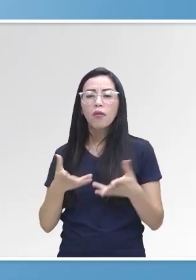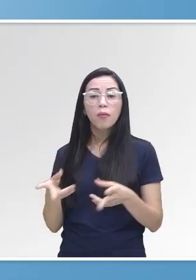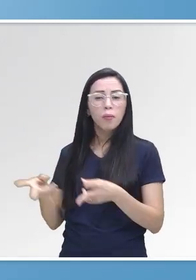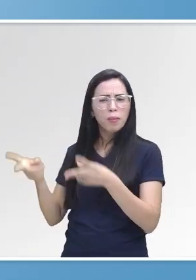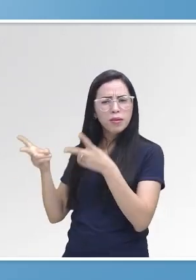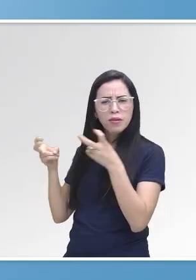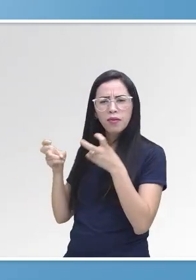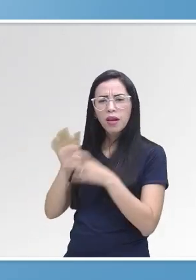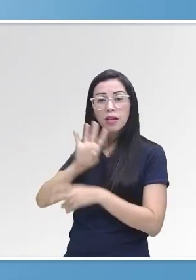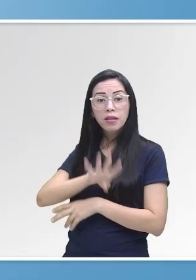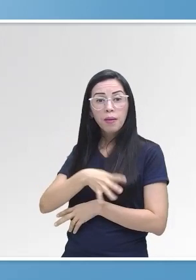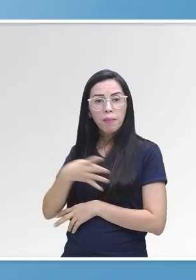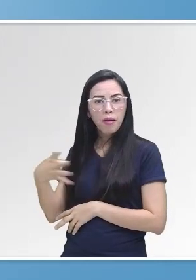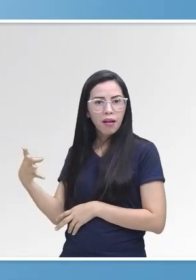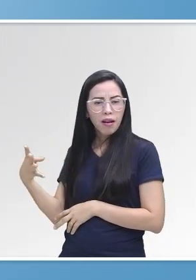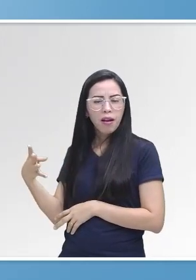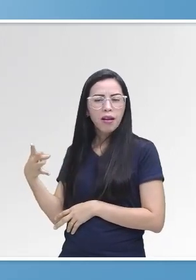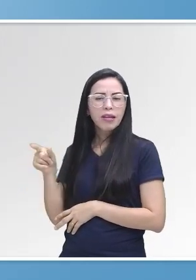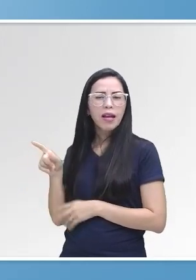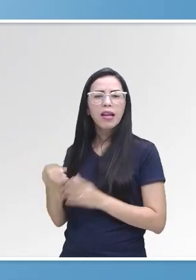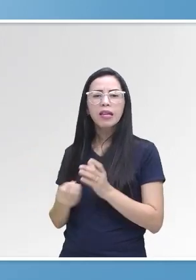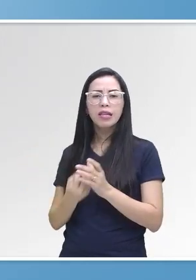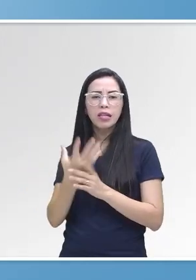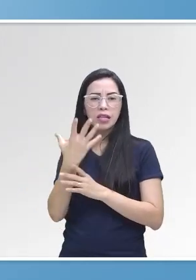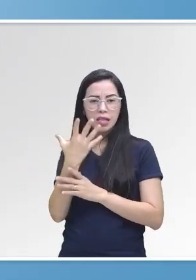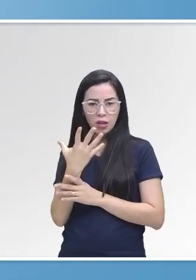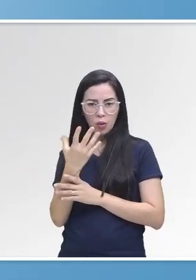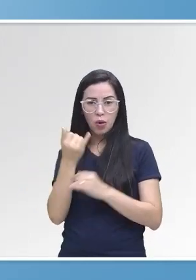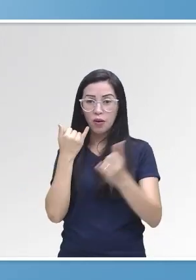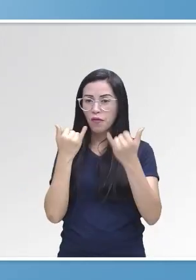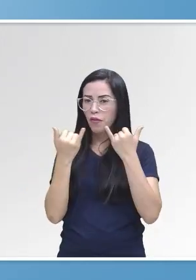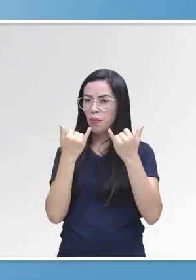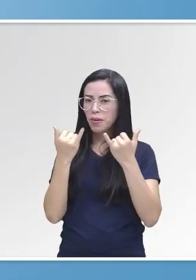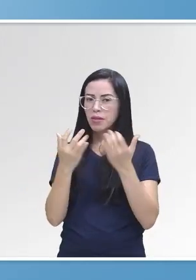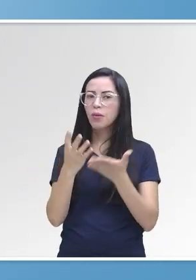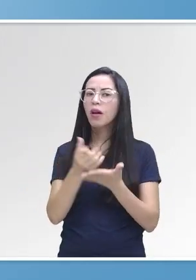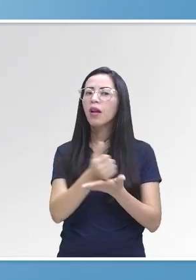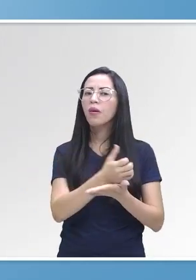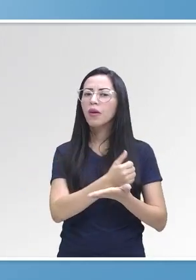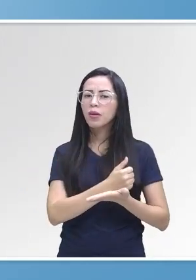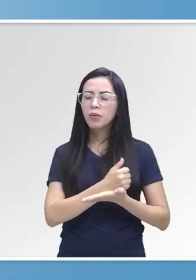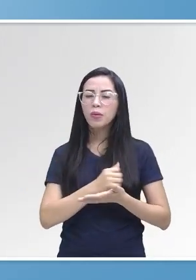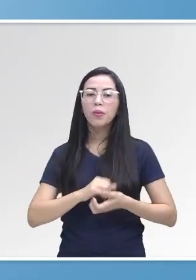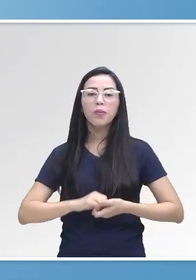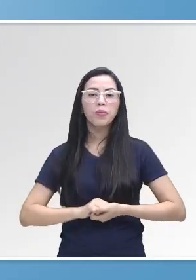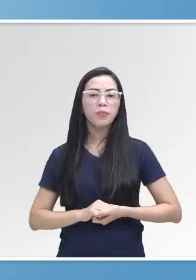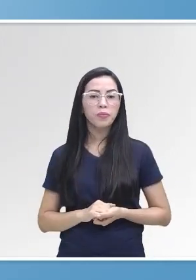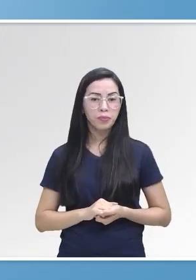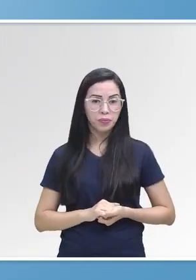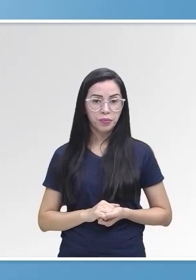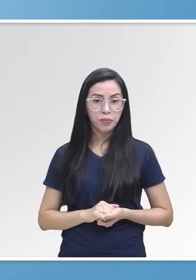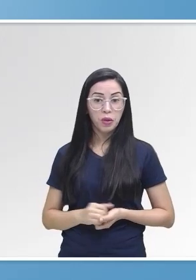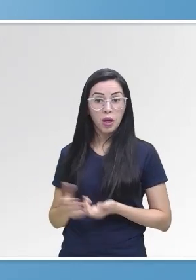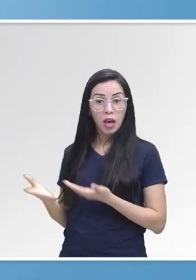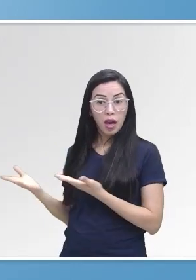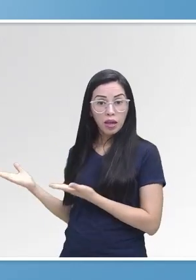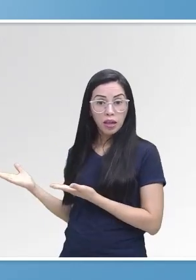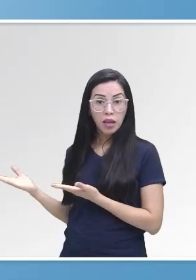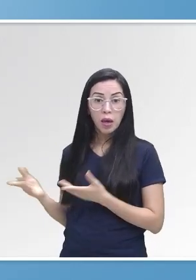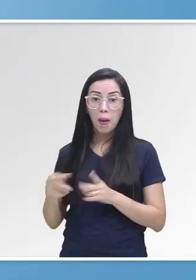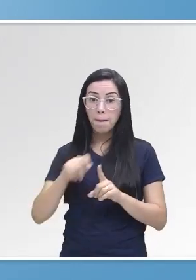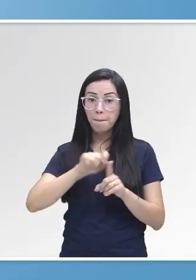que Marina realizou com os dados da pesquisa que fez olha quem tá Belo banana